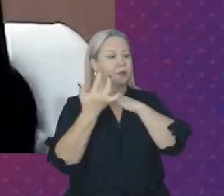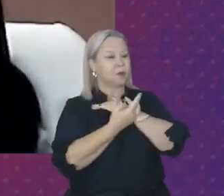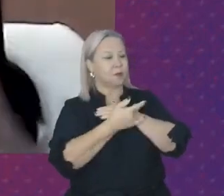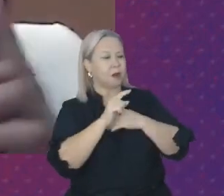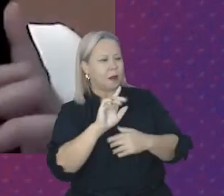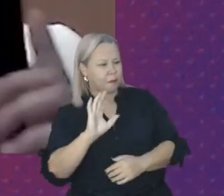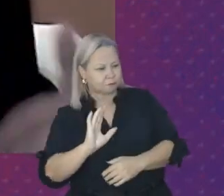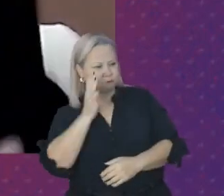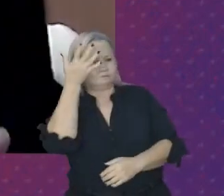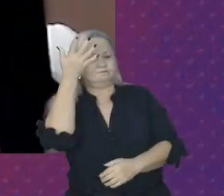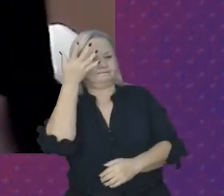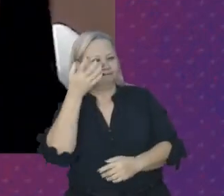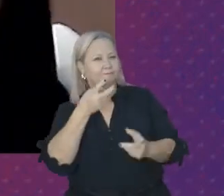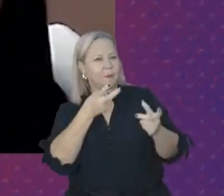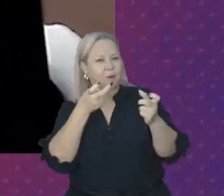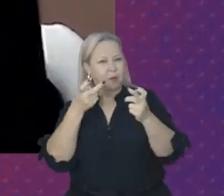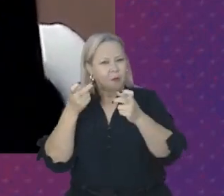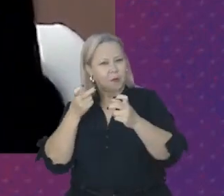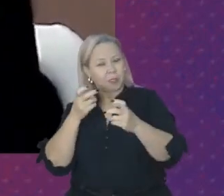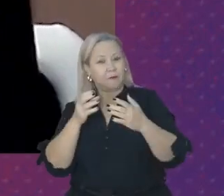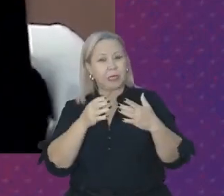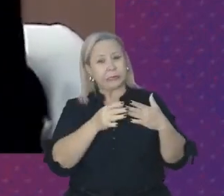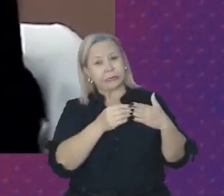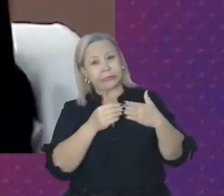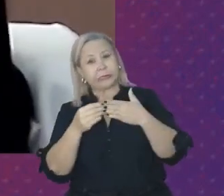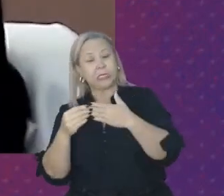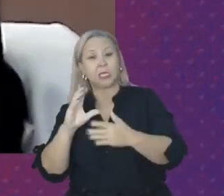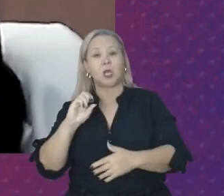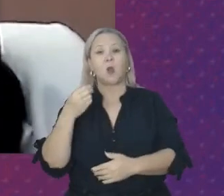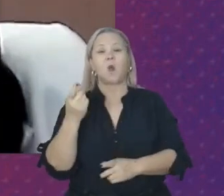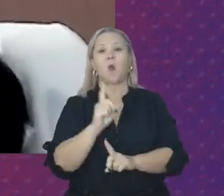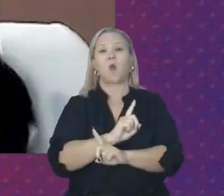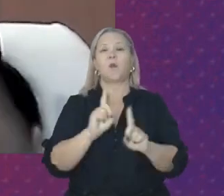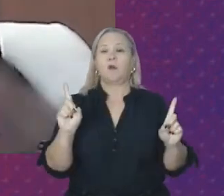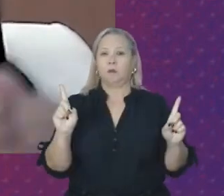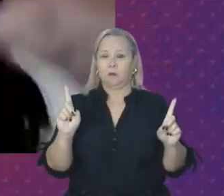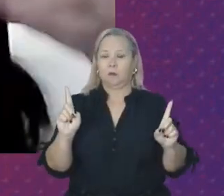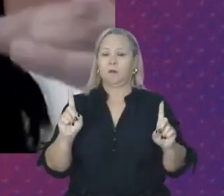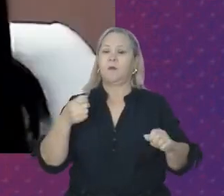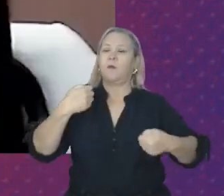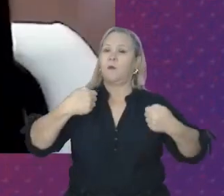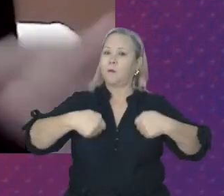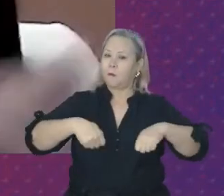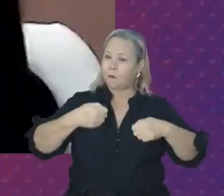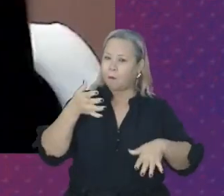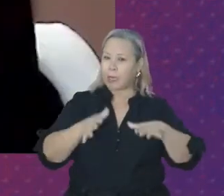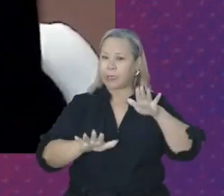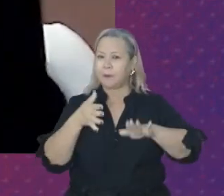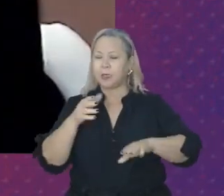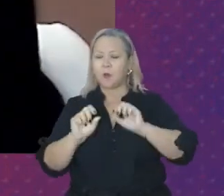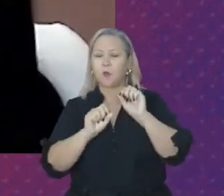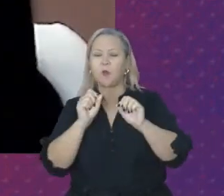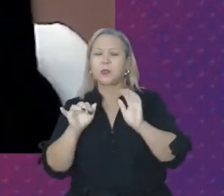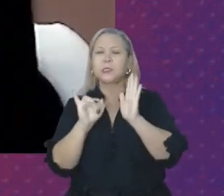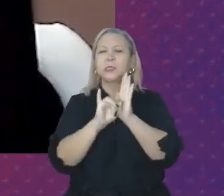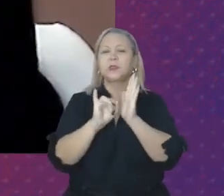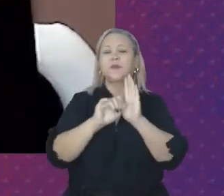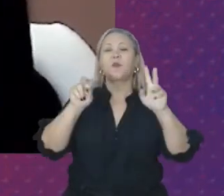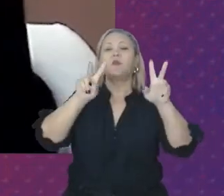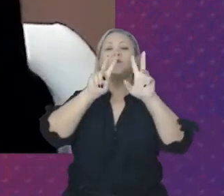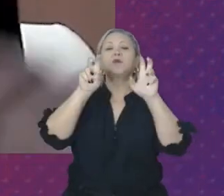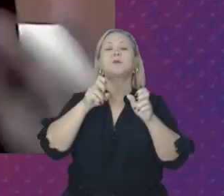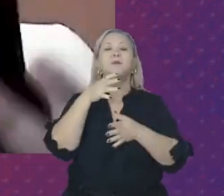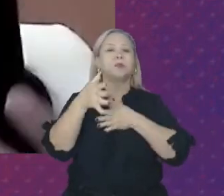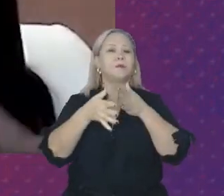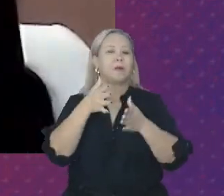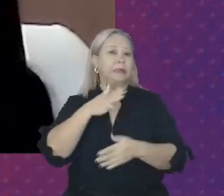vai decidir se ela vai te seguir ou não. E isso vai depender o quanto ela se identifica com os temas que você